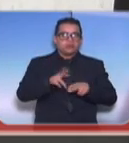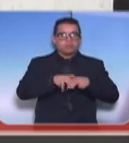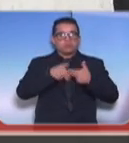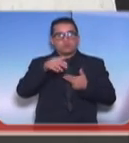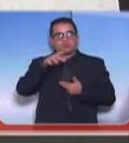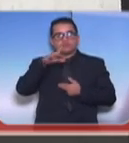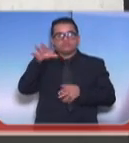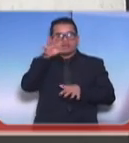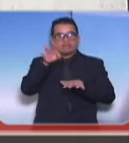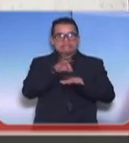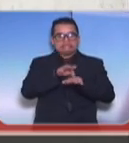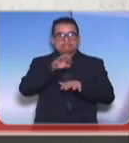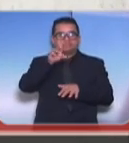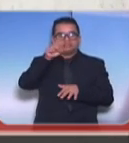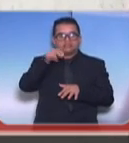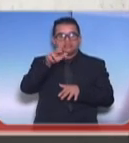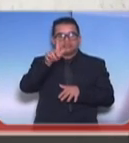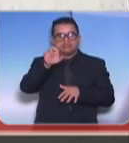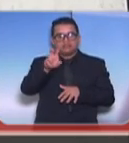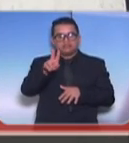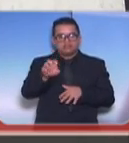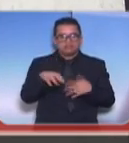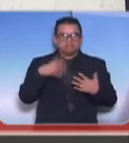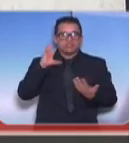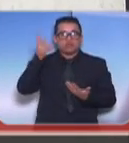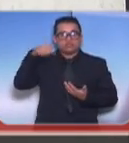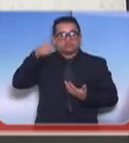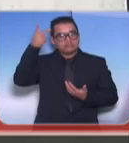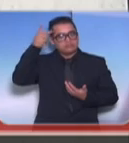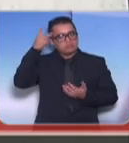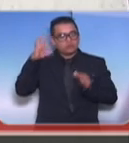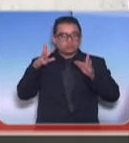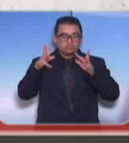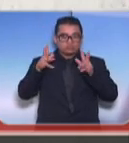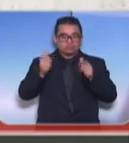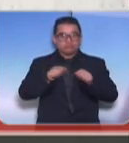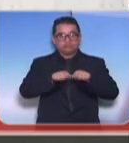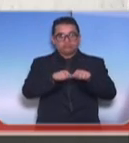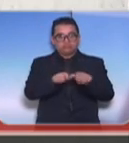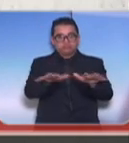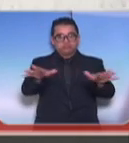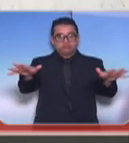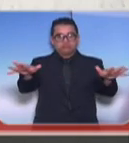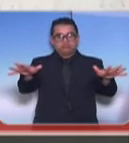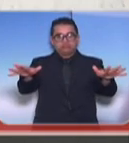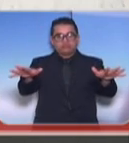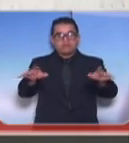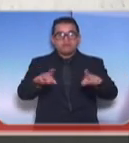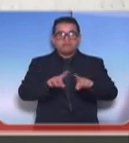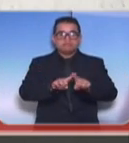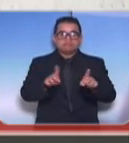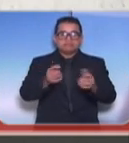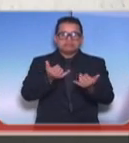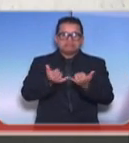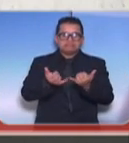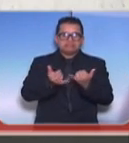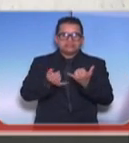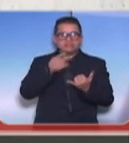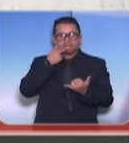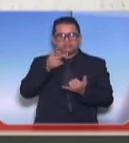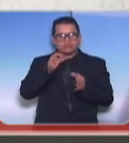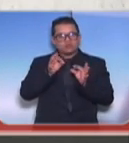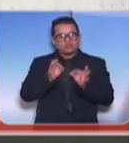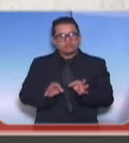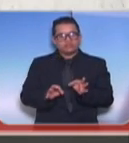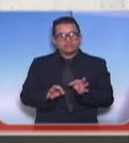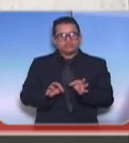doença está espalhando em todo o estado de São Paulo, ocasionando um surto, muita preocupação, mas depois parece que ele acabou chegando à confirmação